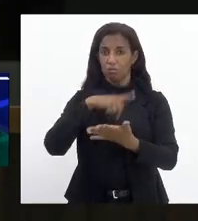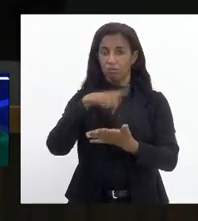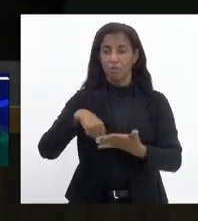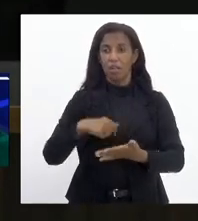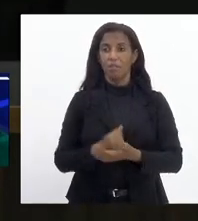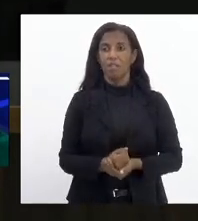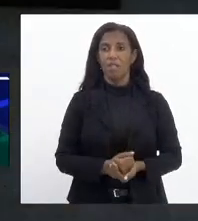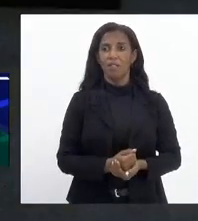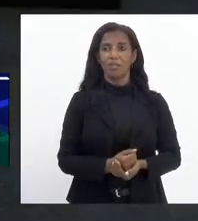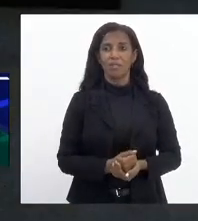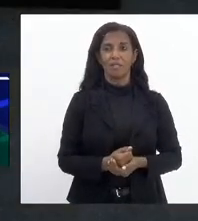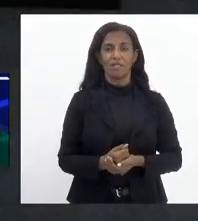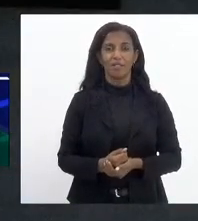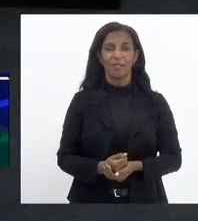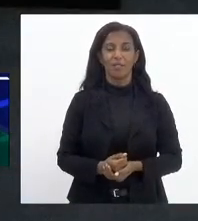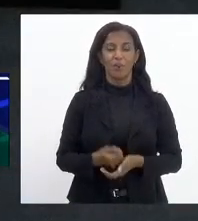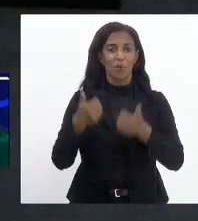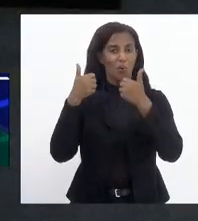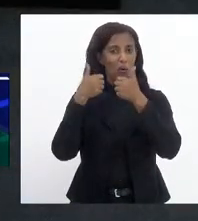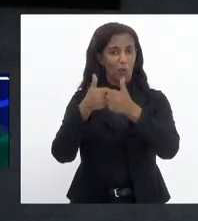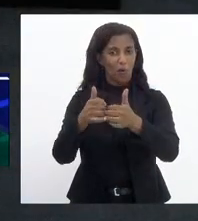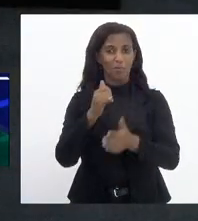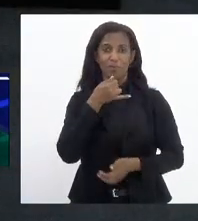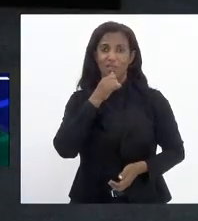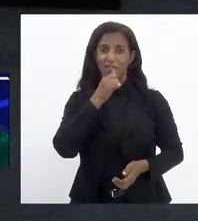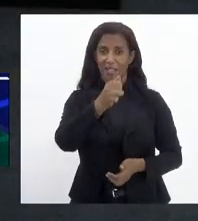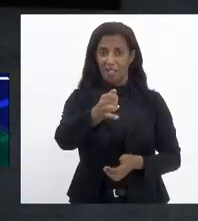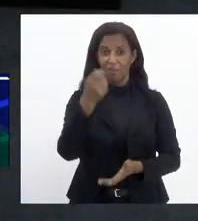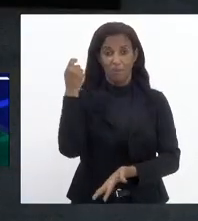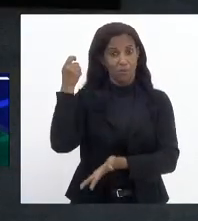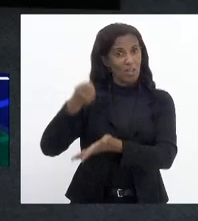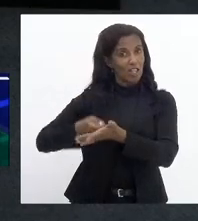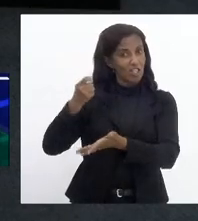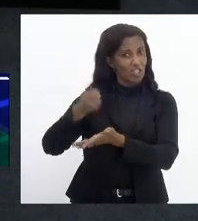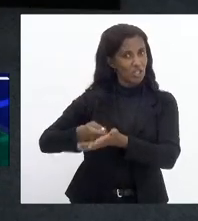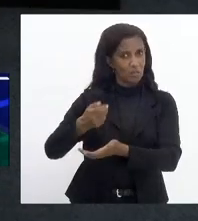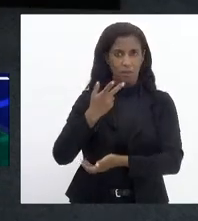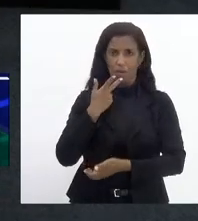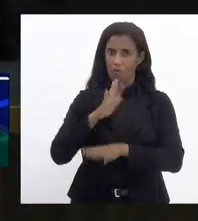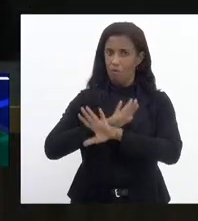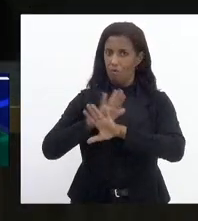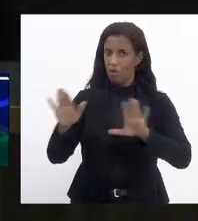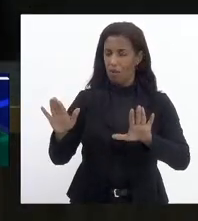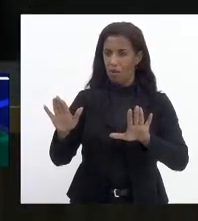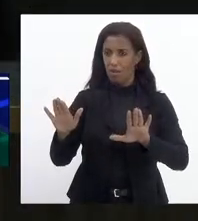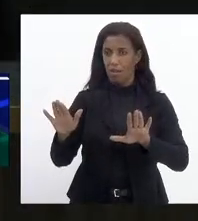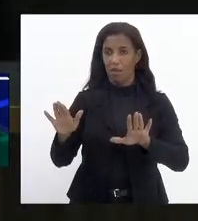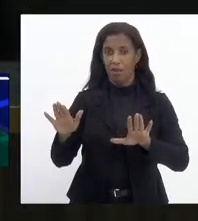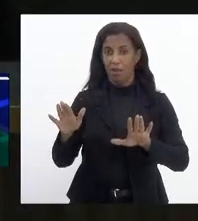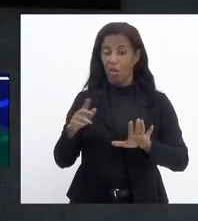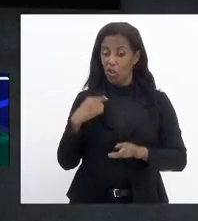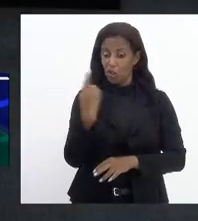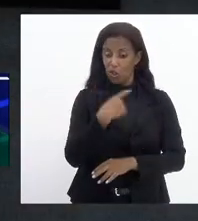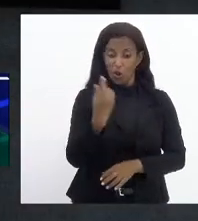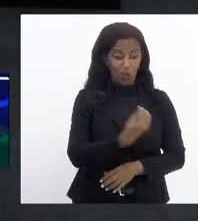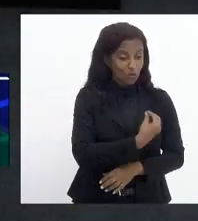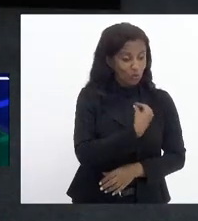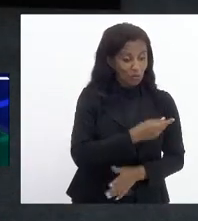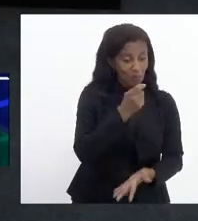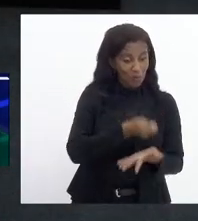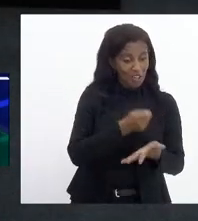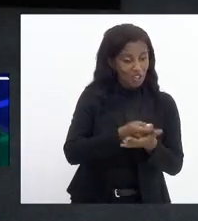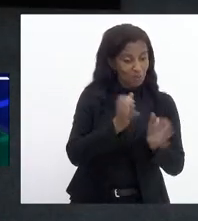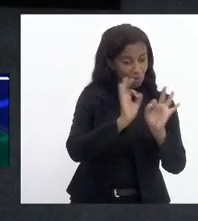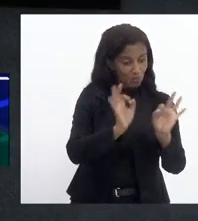aqui no Estado. Mas, meu presidente, o regime não diz isso, senhor nós presidente. Nós não estamos em regime nenhum. Salvo... Estamos... O senhor